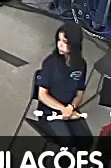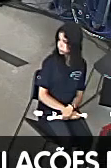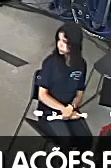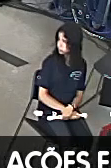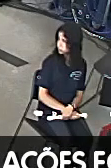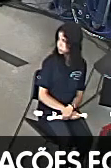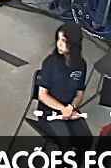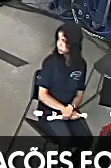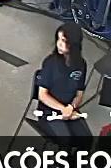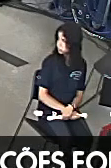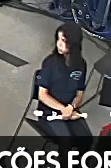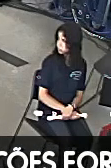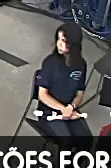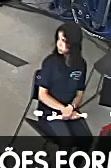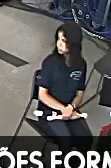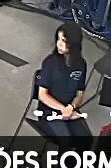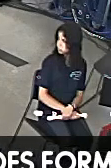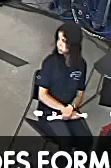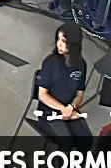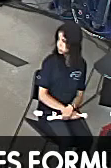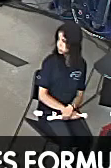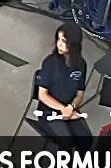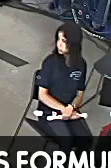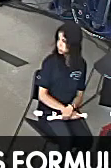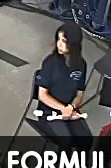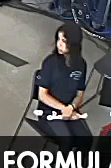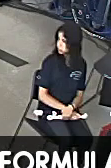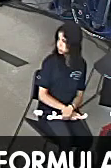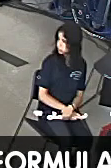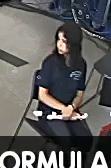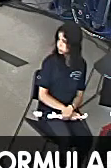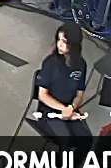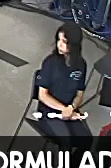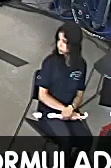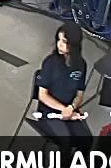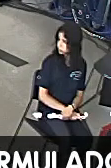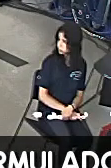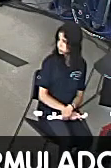mesa, e pessoas que estão ali, não é, do público.